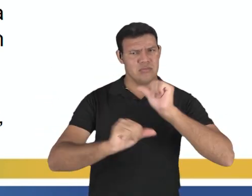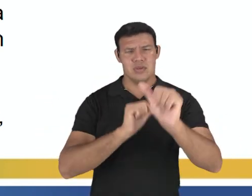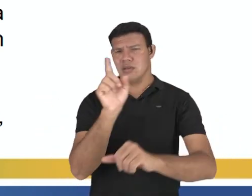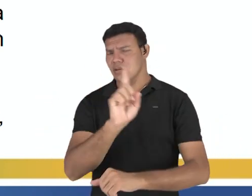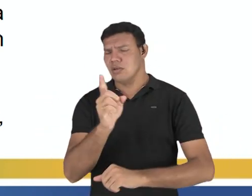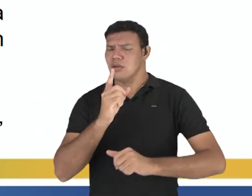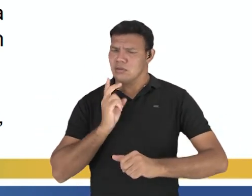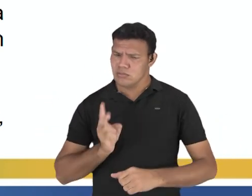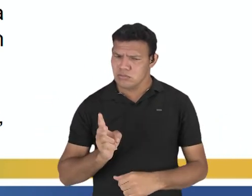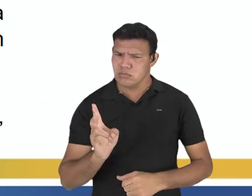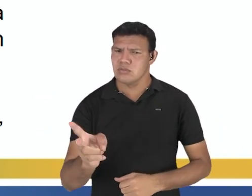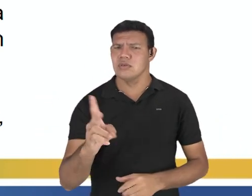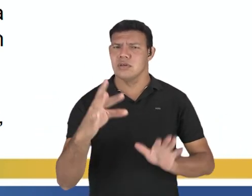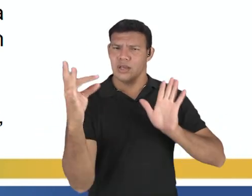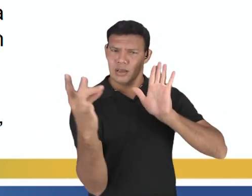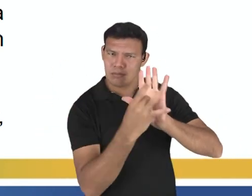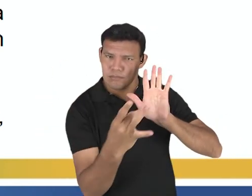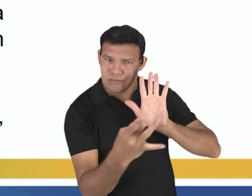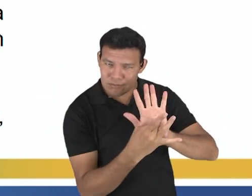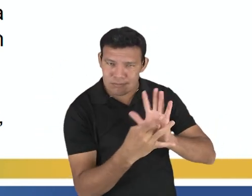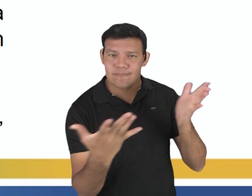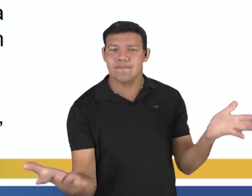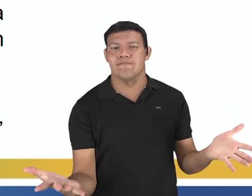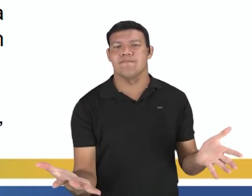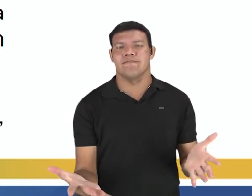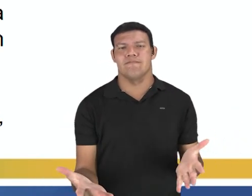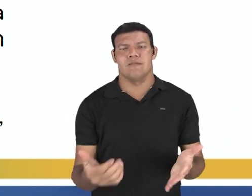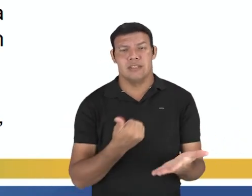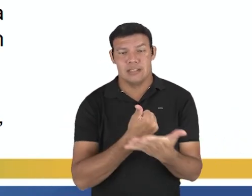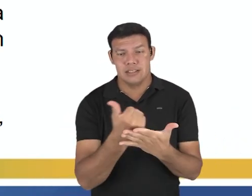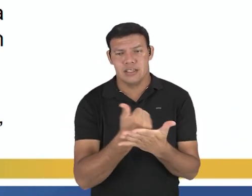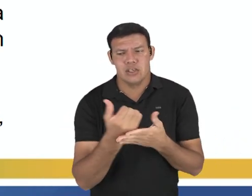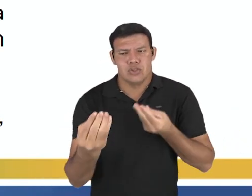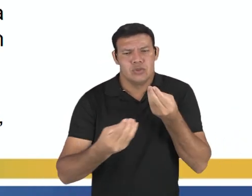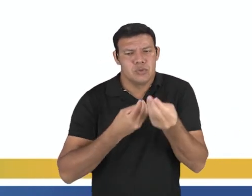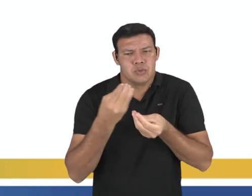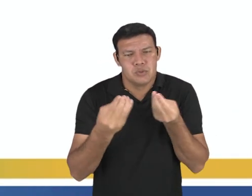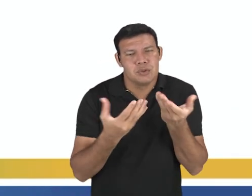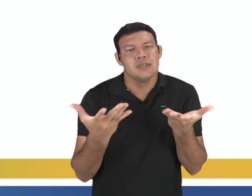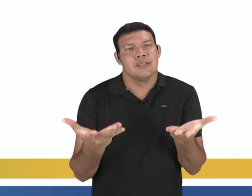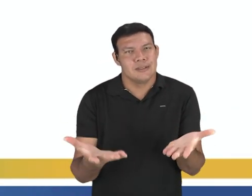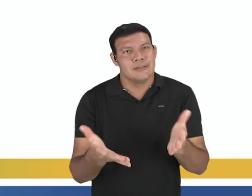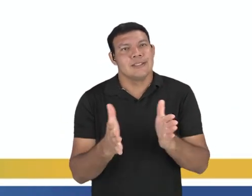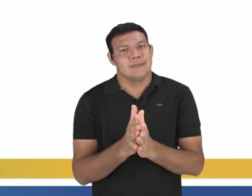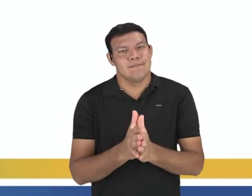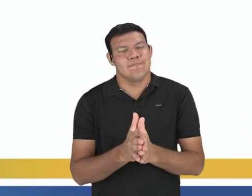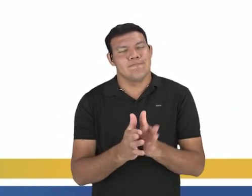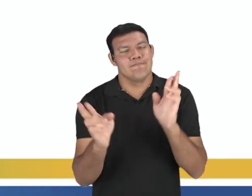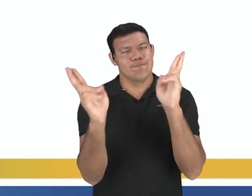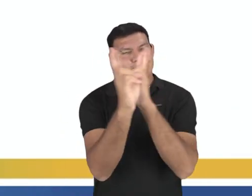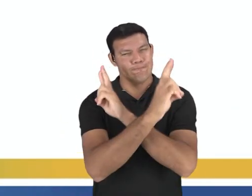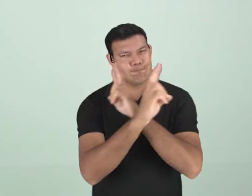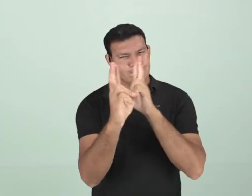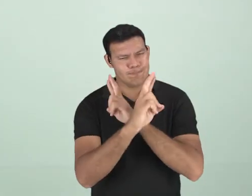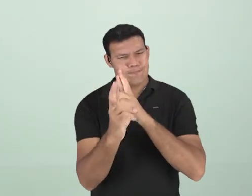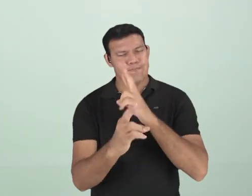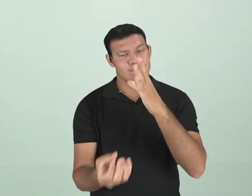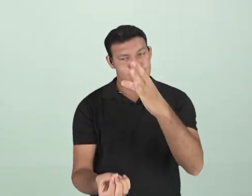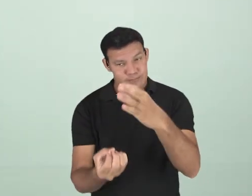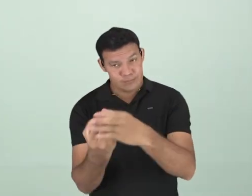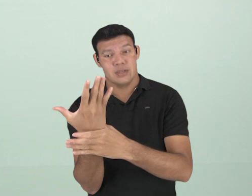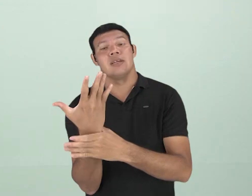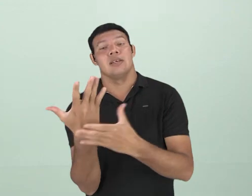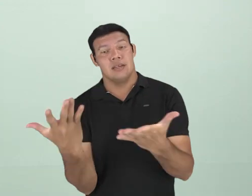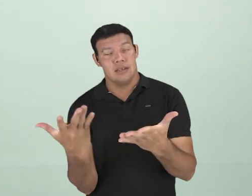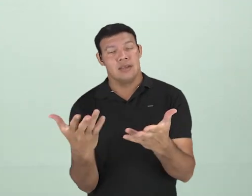assim. Ser autêntico ou não, agir de que forma? Então, são essas relações existenciais que nós